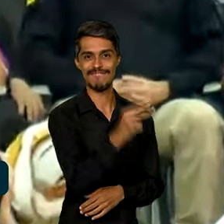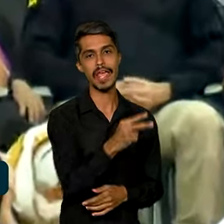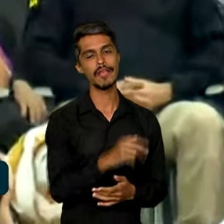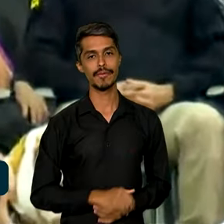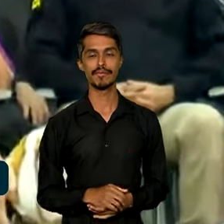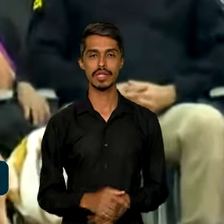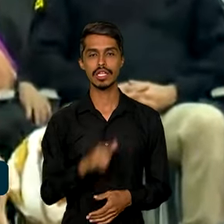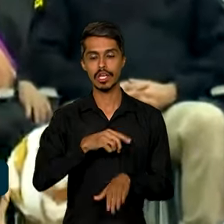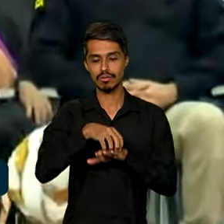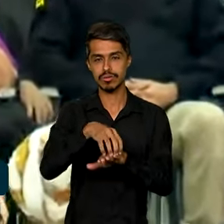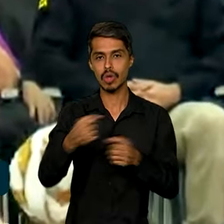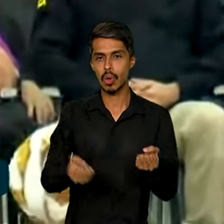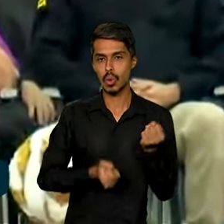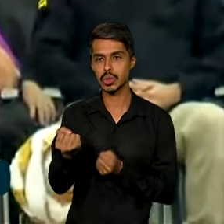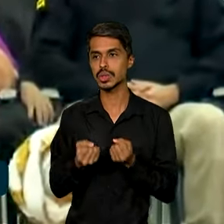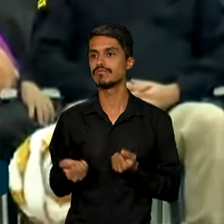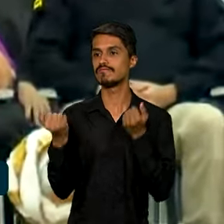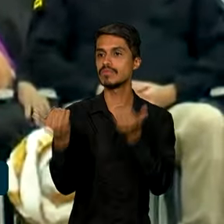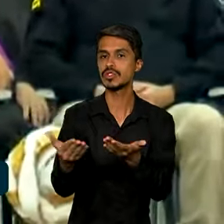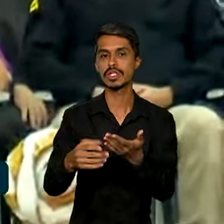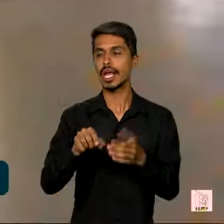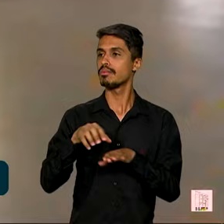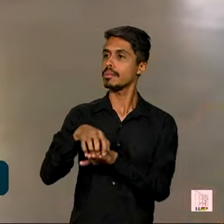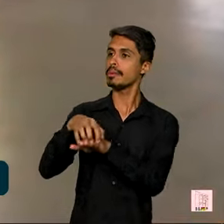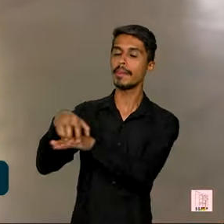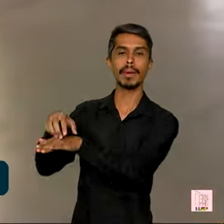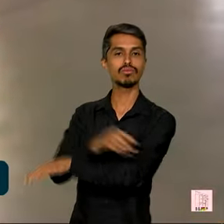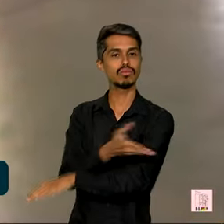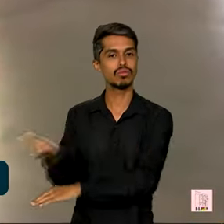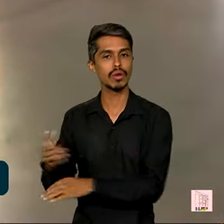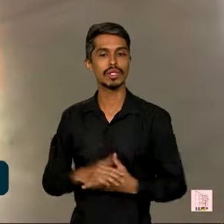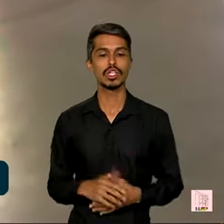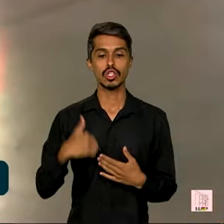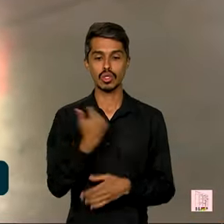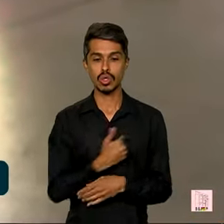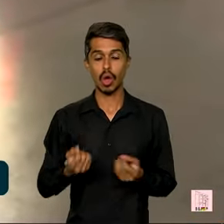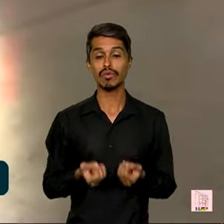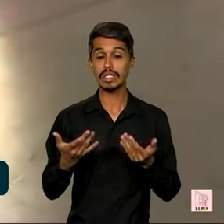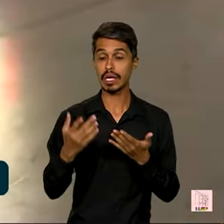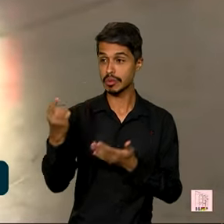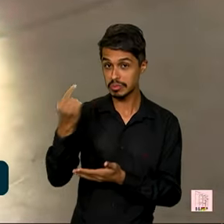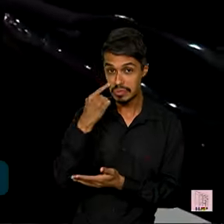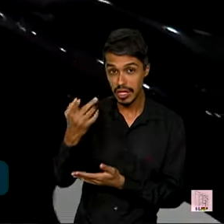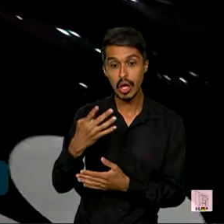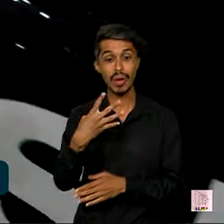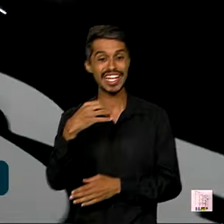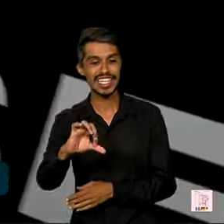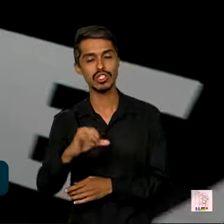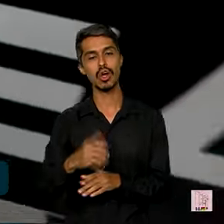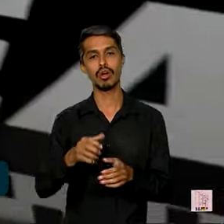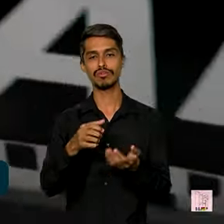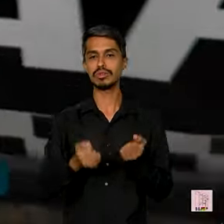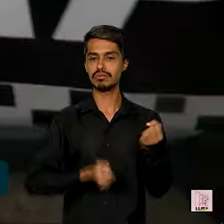As viaturas estão aqui, as viaturas estão lá embaixo. O Amazonas está recebendo 49 viaturas.